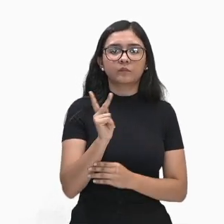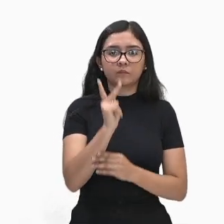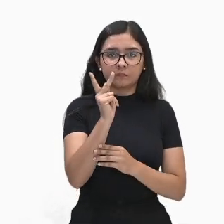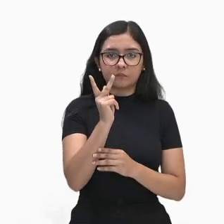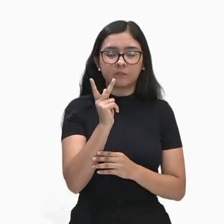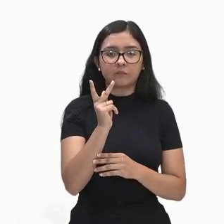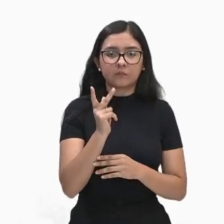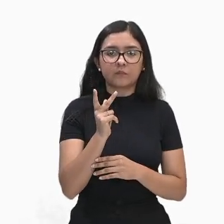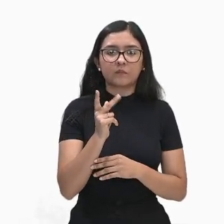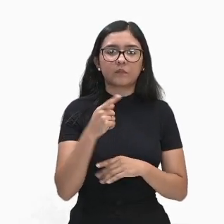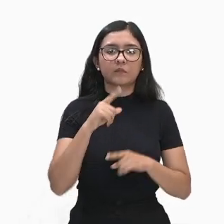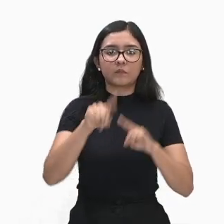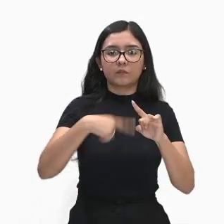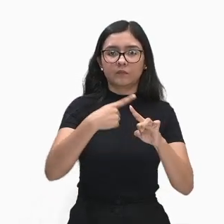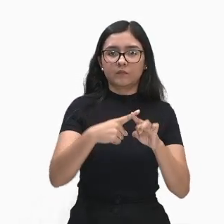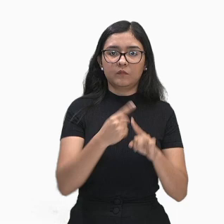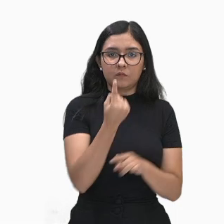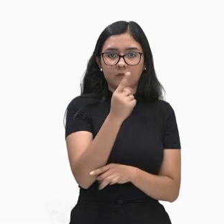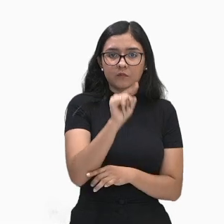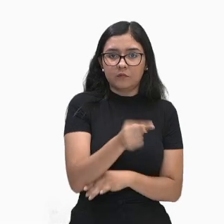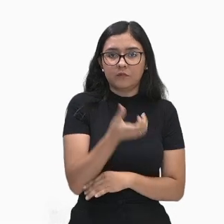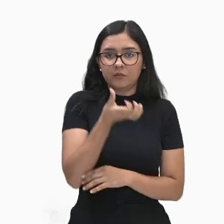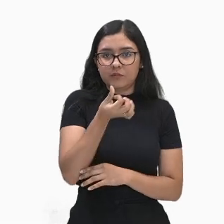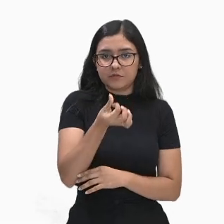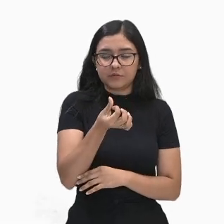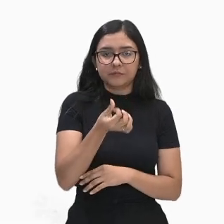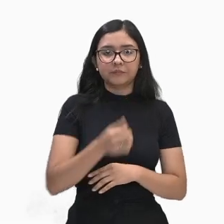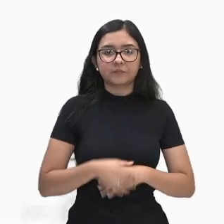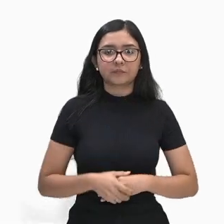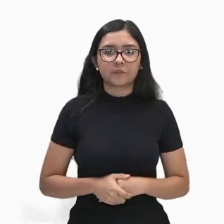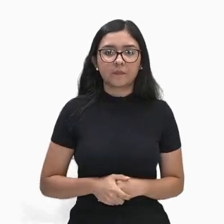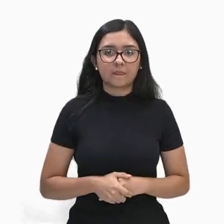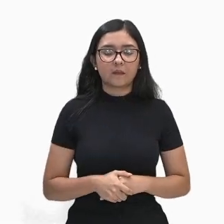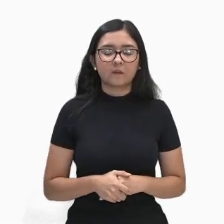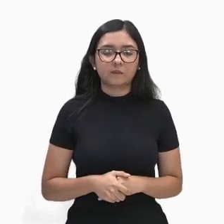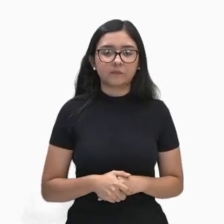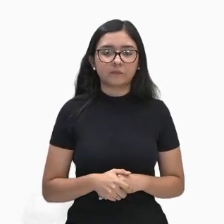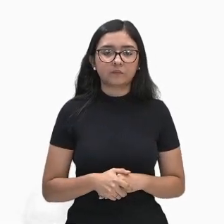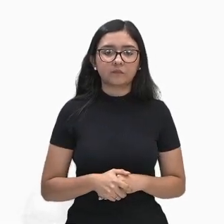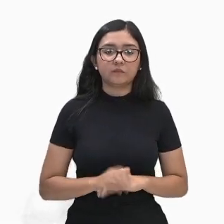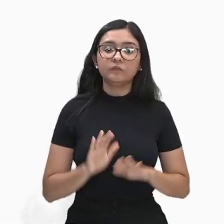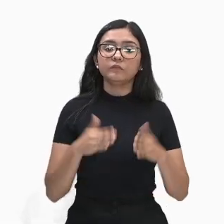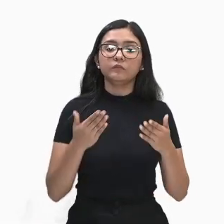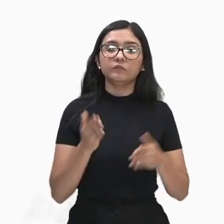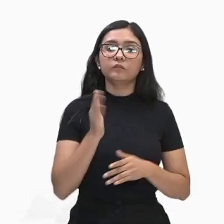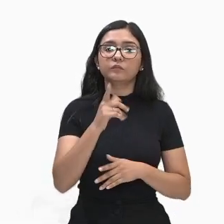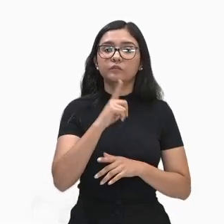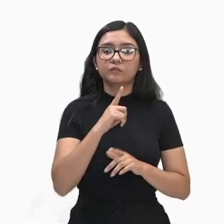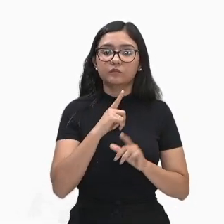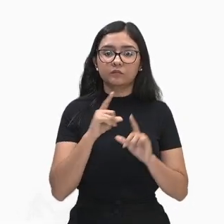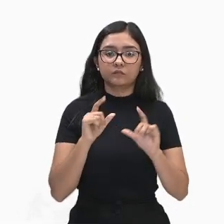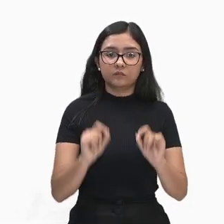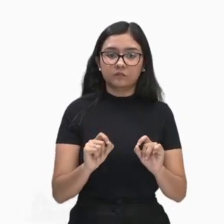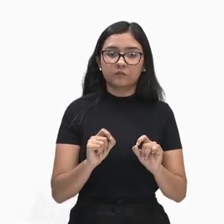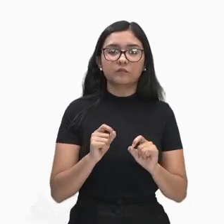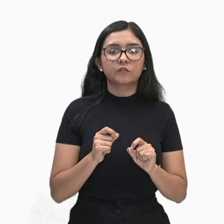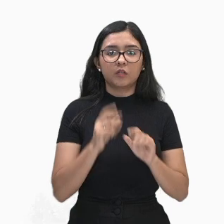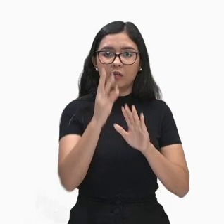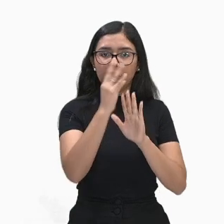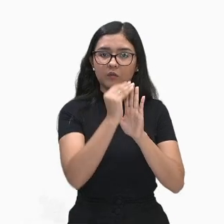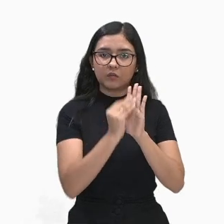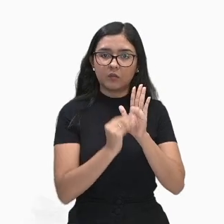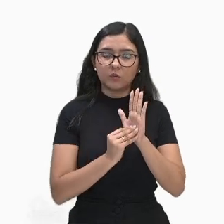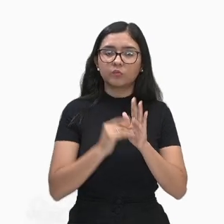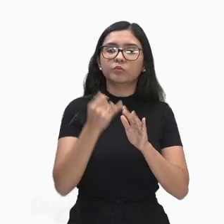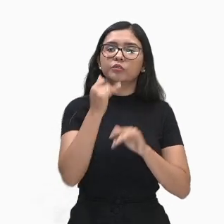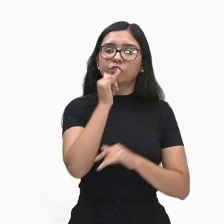que são múltiplos de 1,6. E aí nós já temos aqui, né, para esse conteúdo de carga elétrica